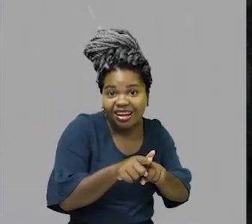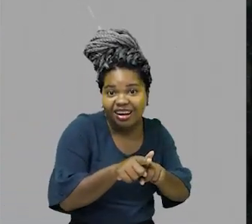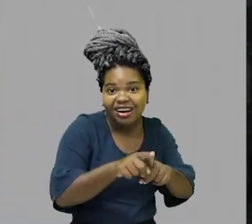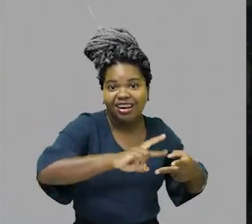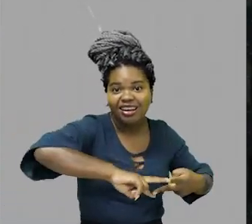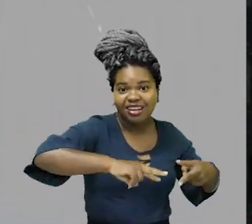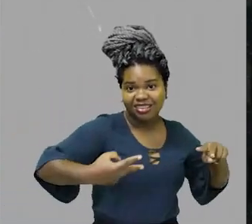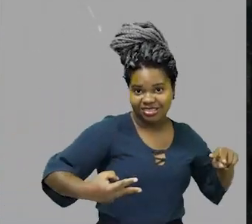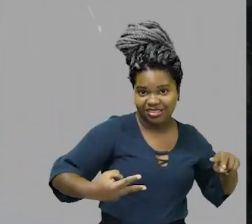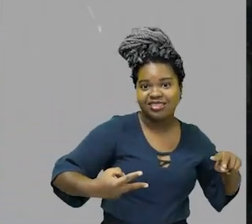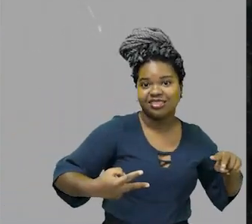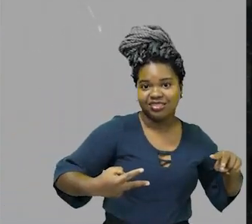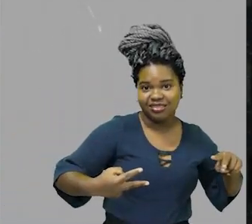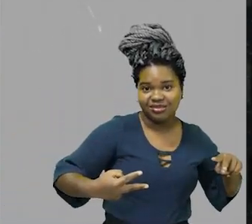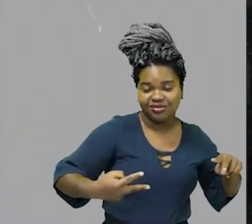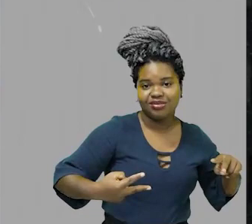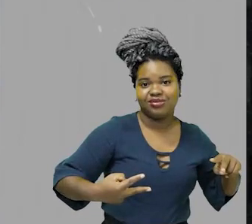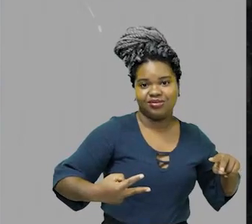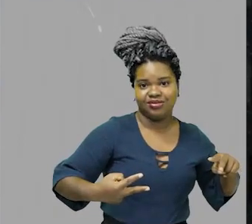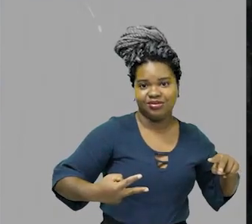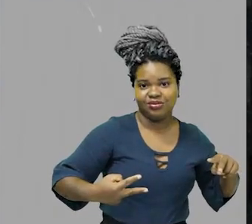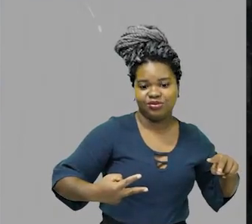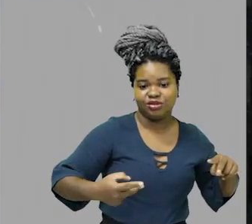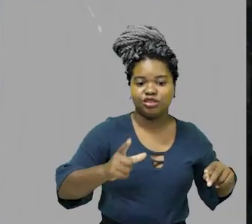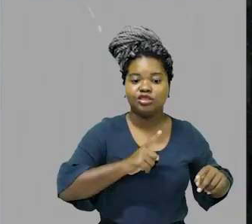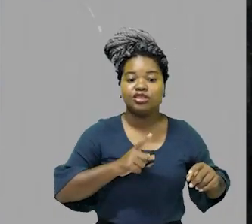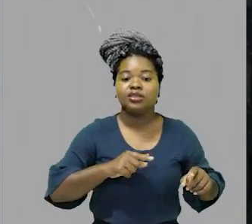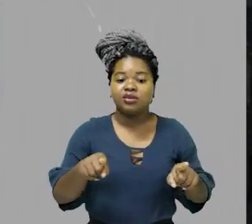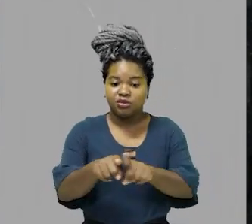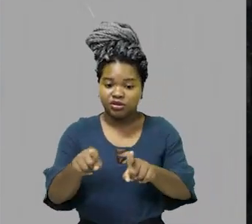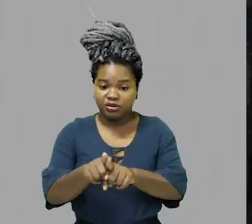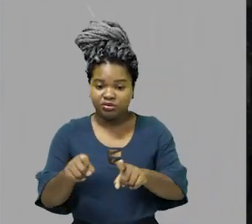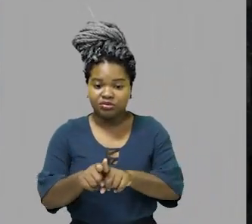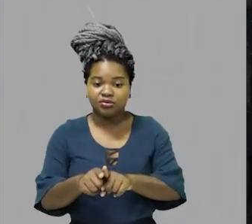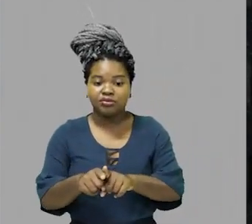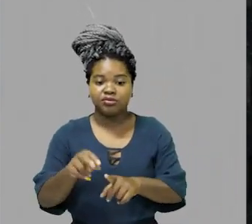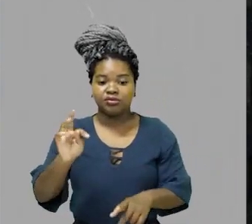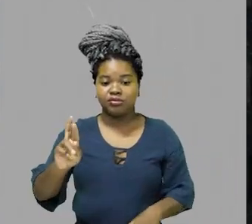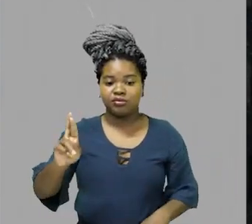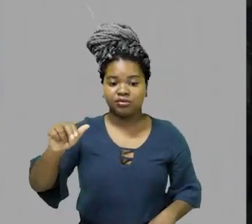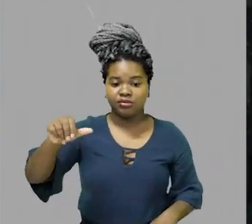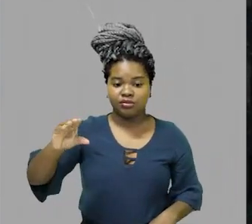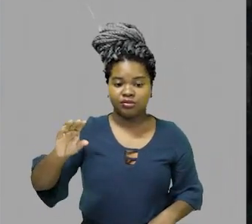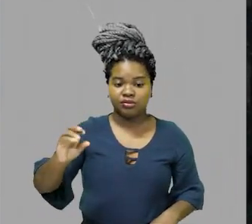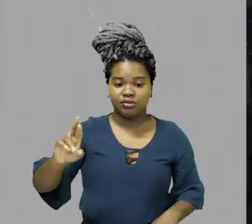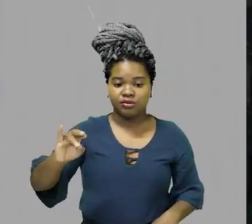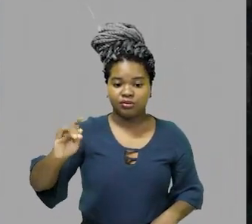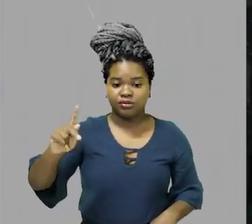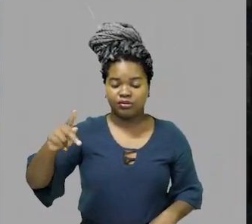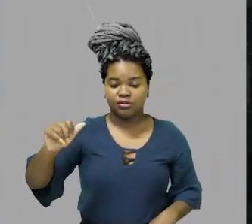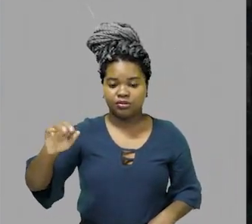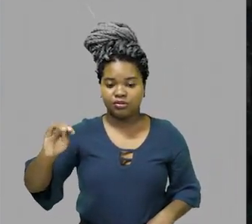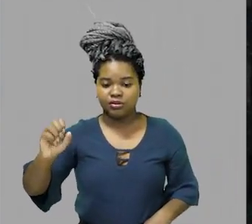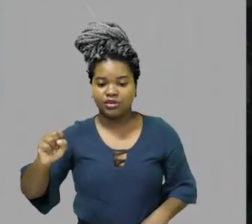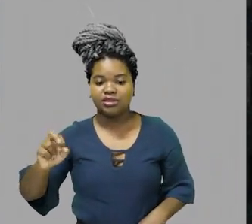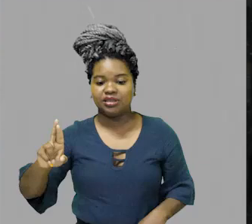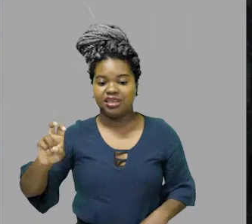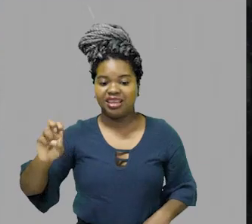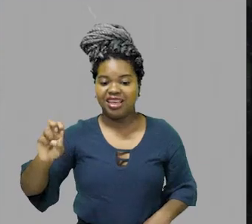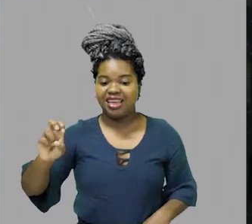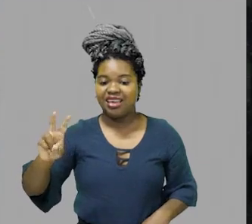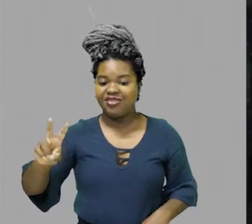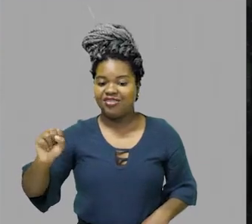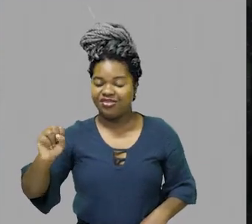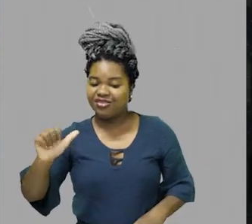presença de uma enzima chamada transcriptase reversa, que existem em alguns vírus que a gente chama de retrovírus.